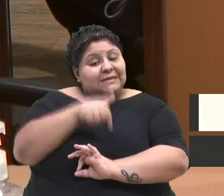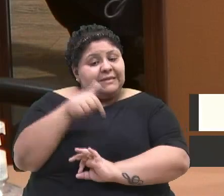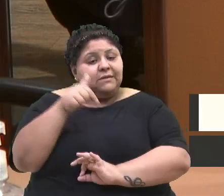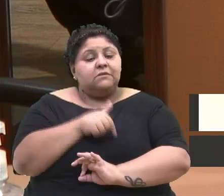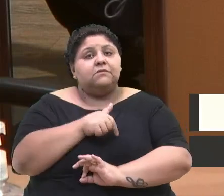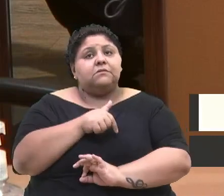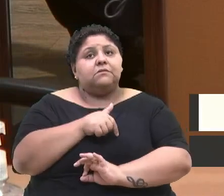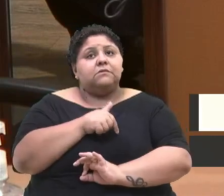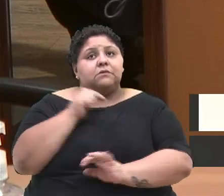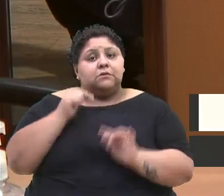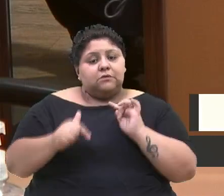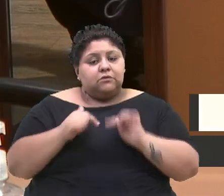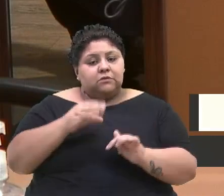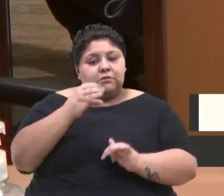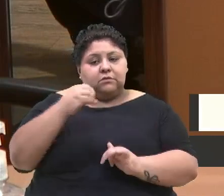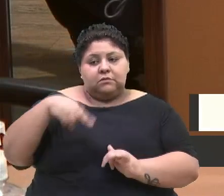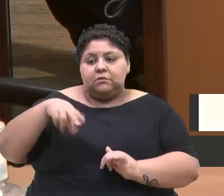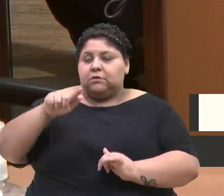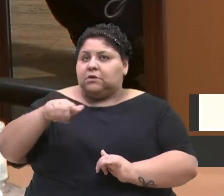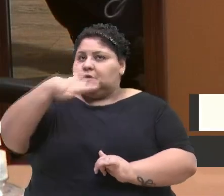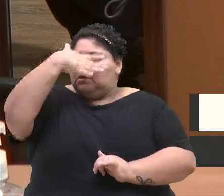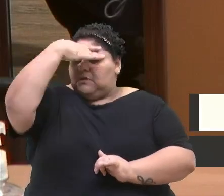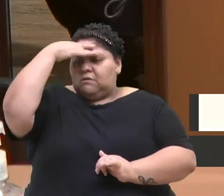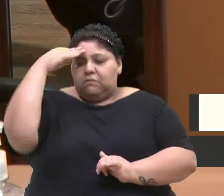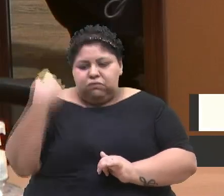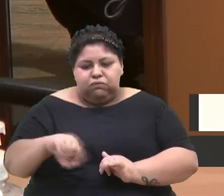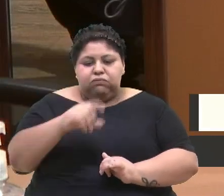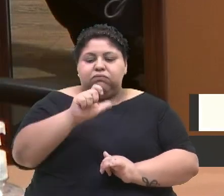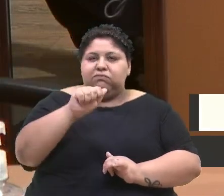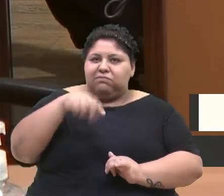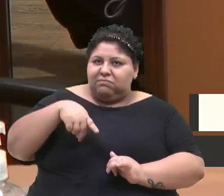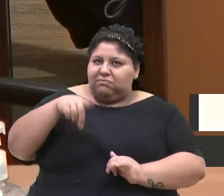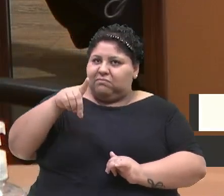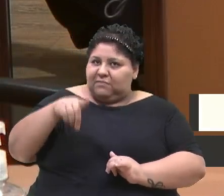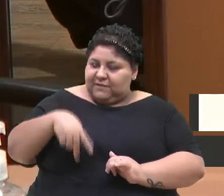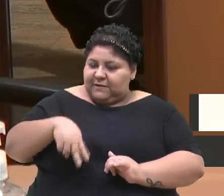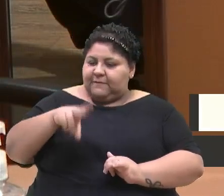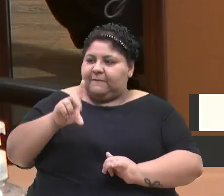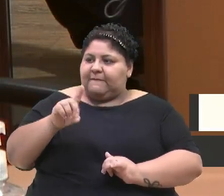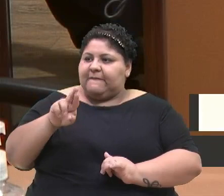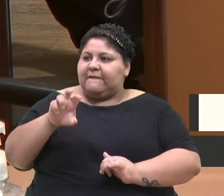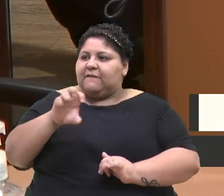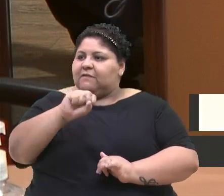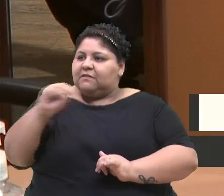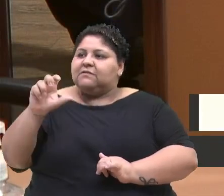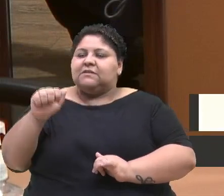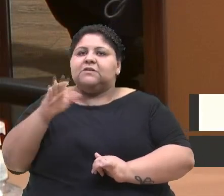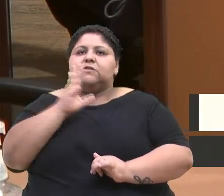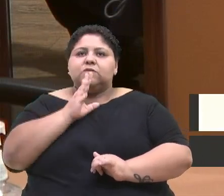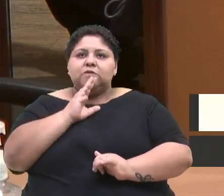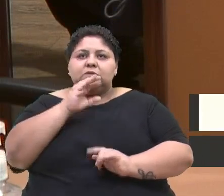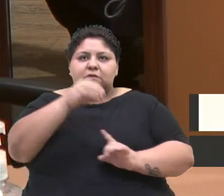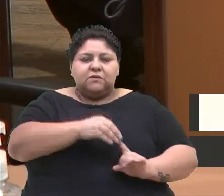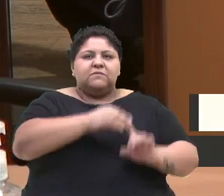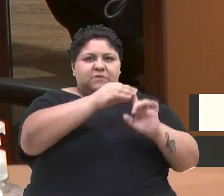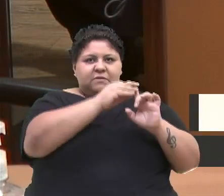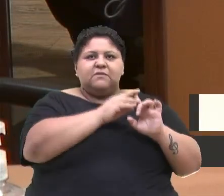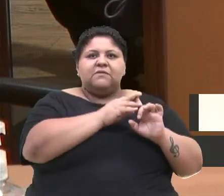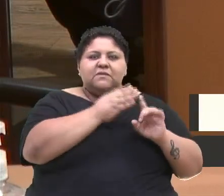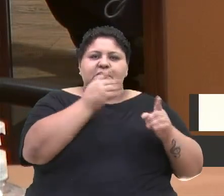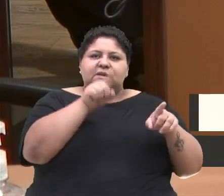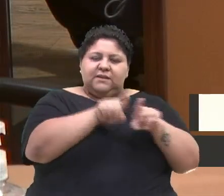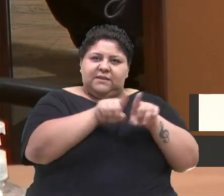o trabalho das ONGs é incansável. A Andressa, eu conheço ela, né, principalmente por conta daquela situação do torturador de